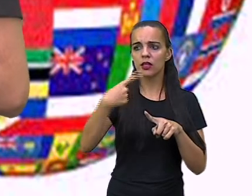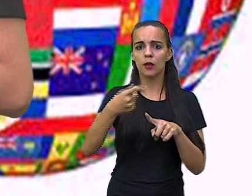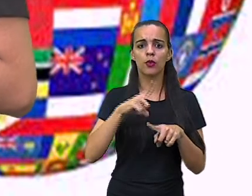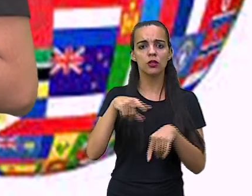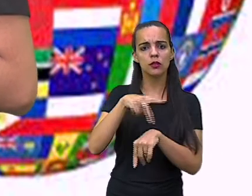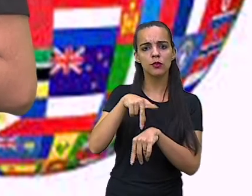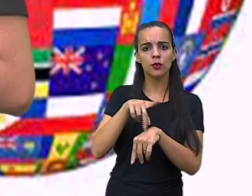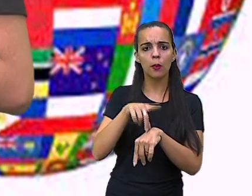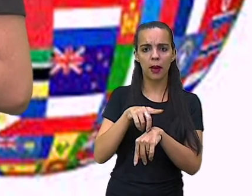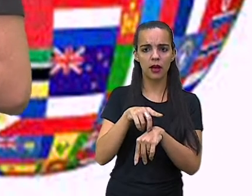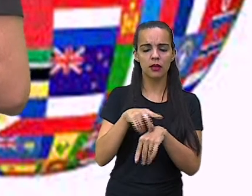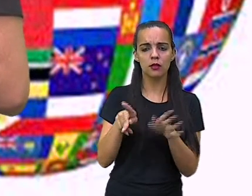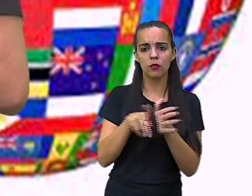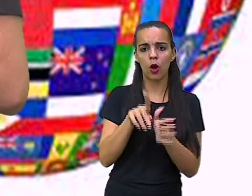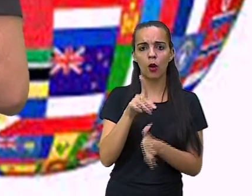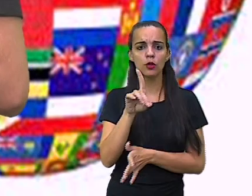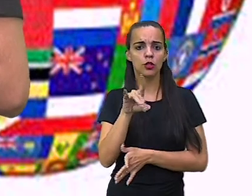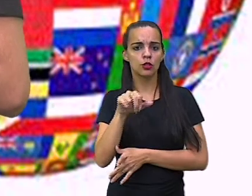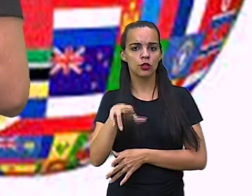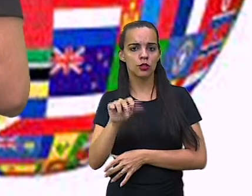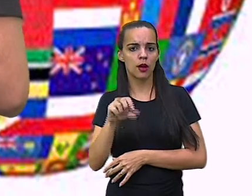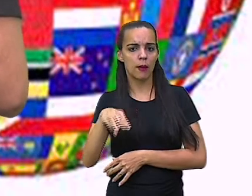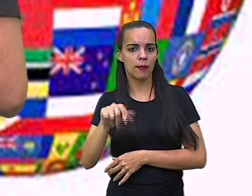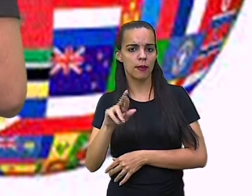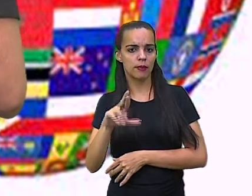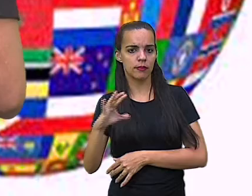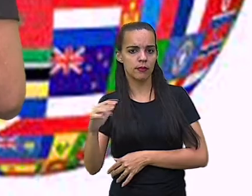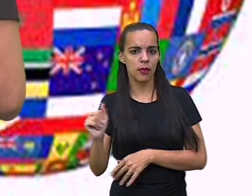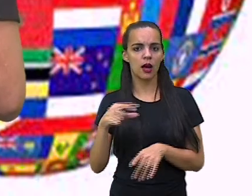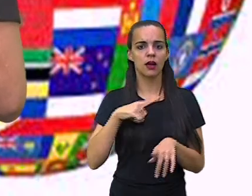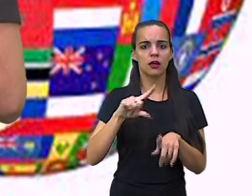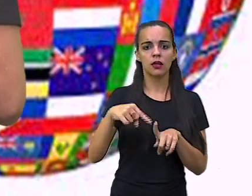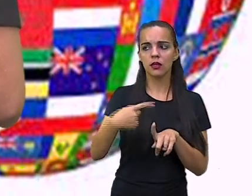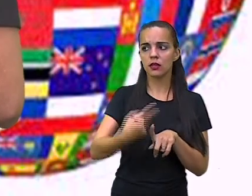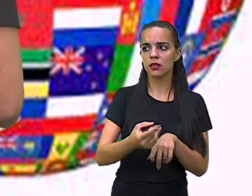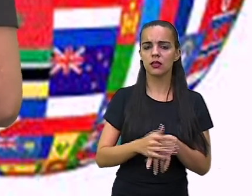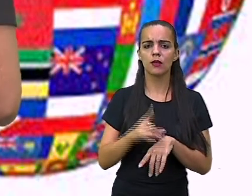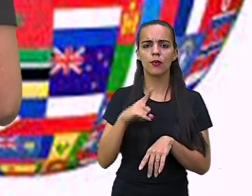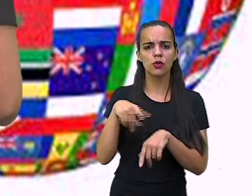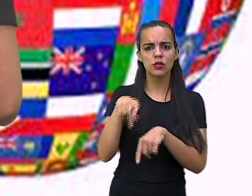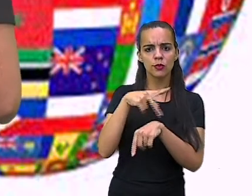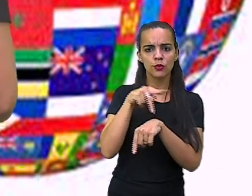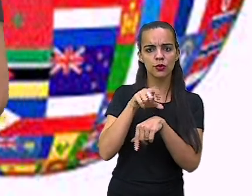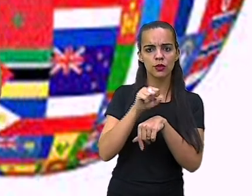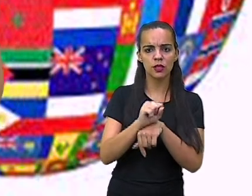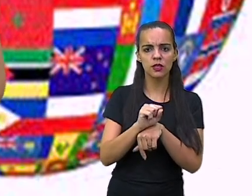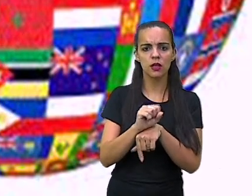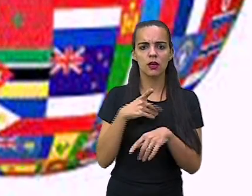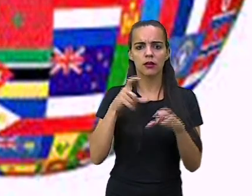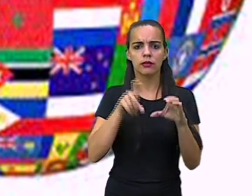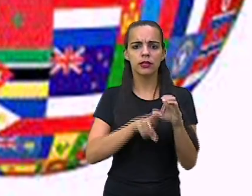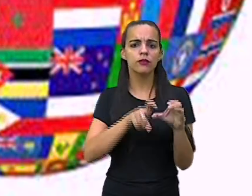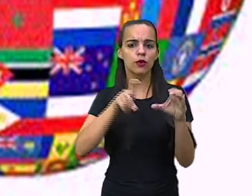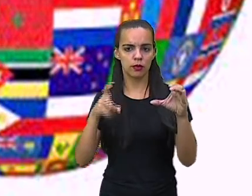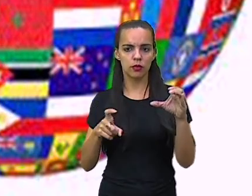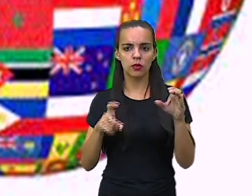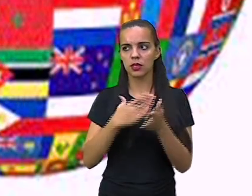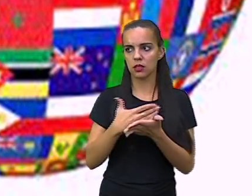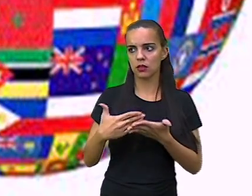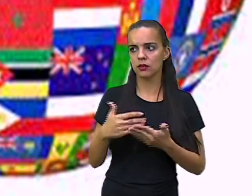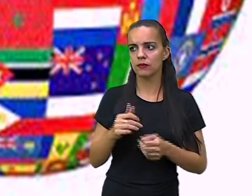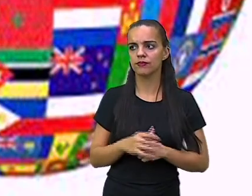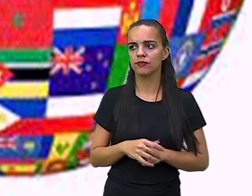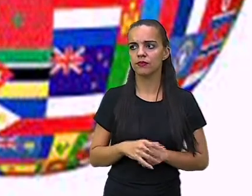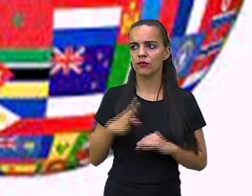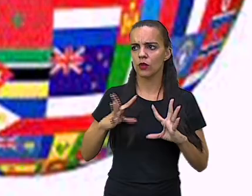e aqui a Holanda, a Bélgica vai conseguir a independência da Holanda.